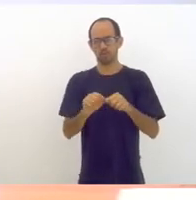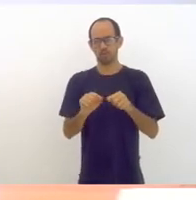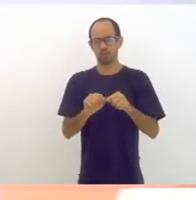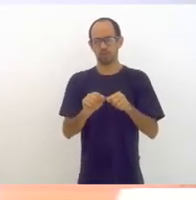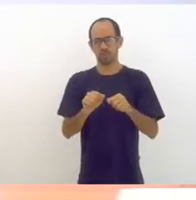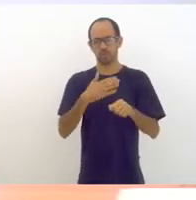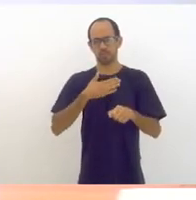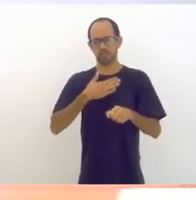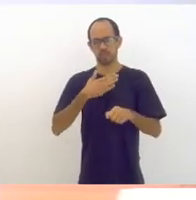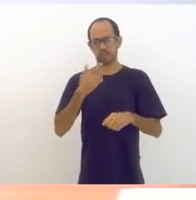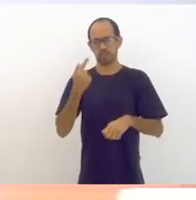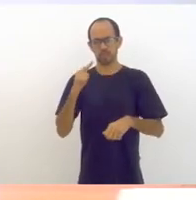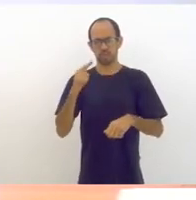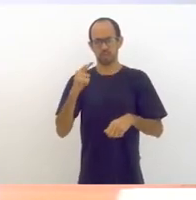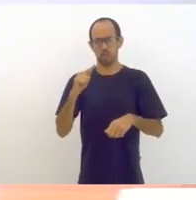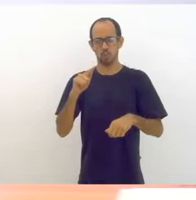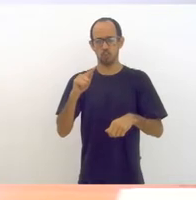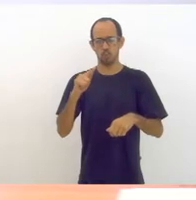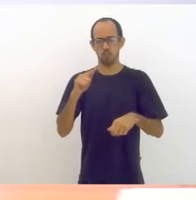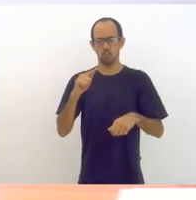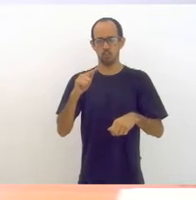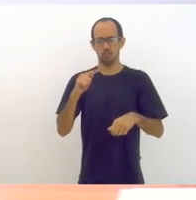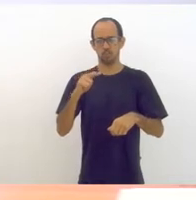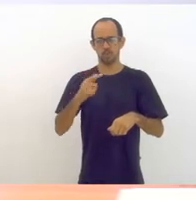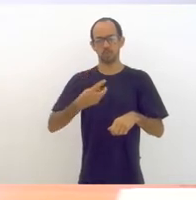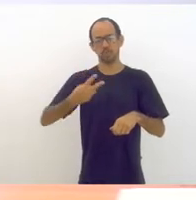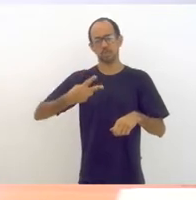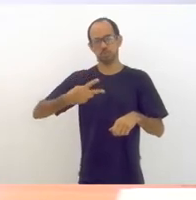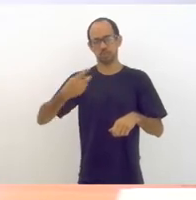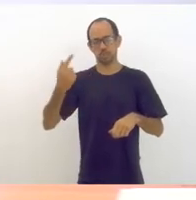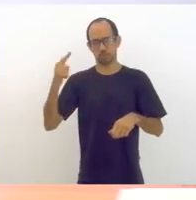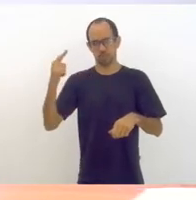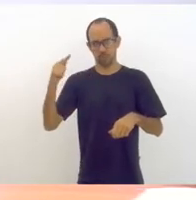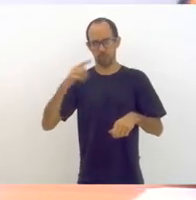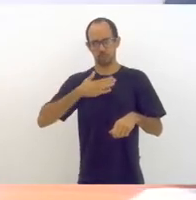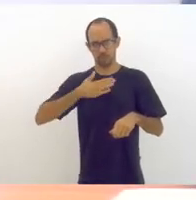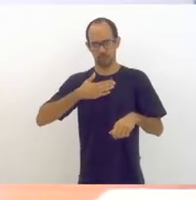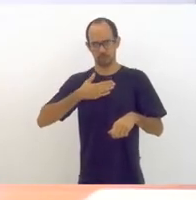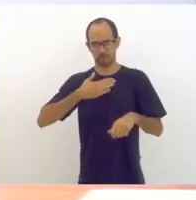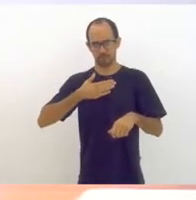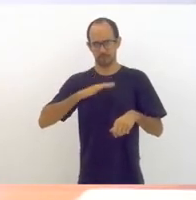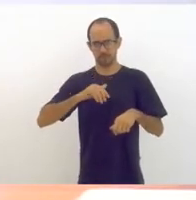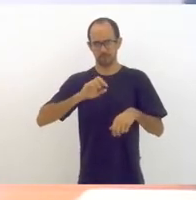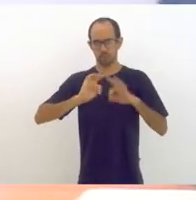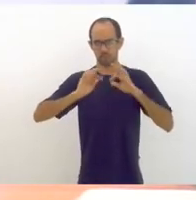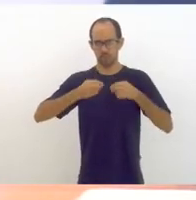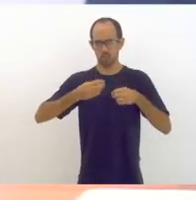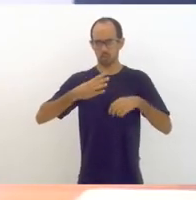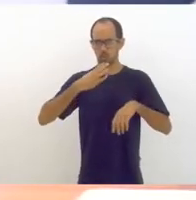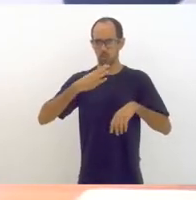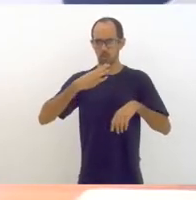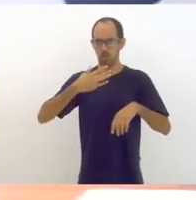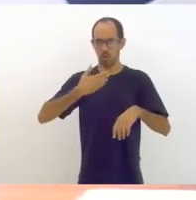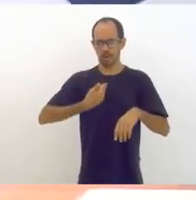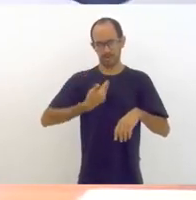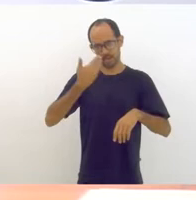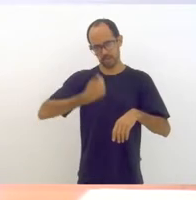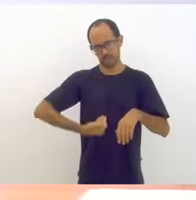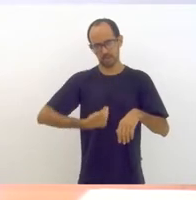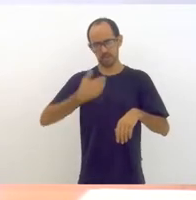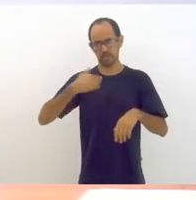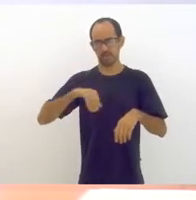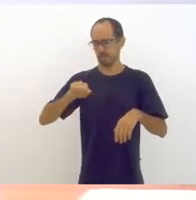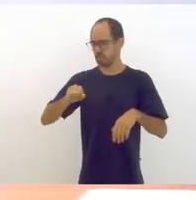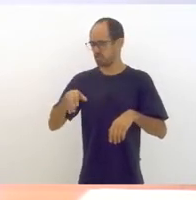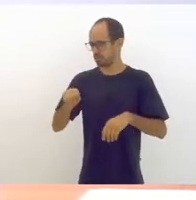na minha gestão, né, na minha segunda gestão. E todos que conhecem aqui a minha trajetória política, Jari,